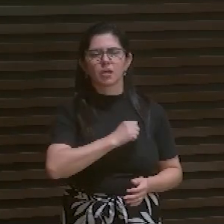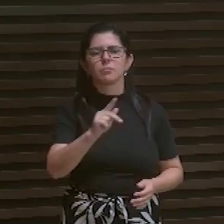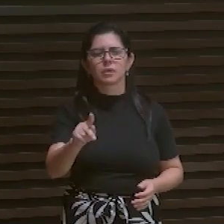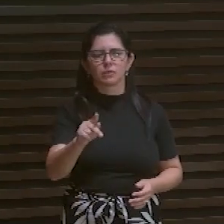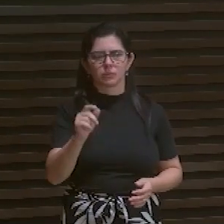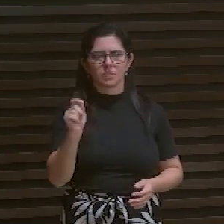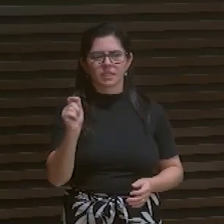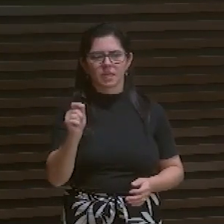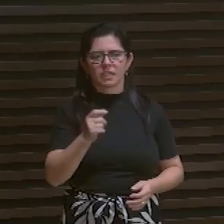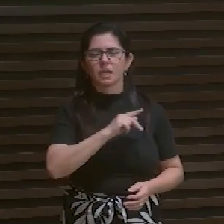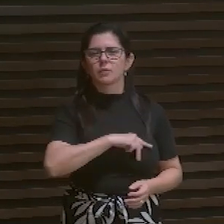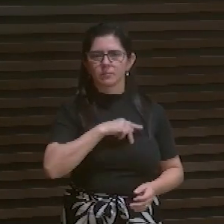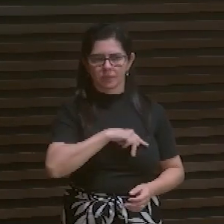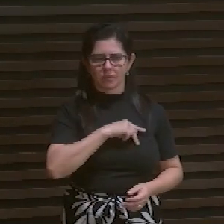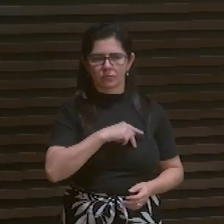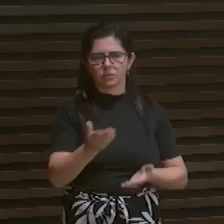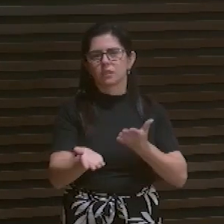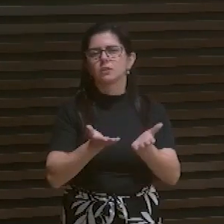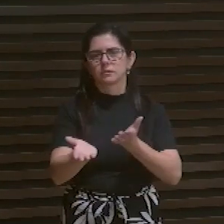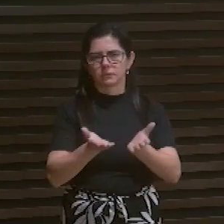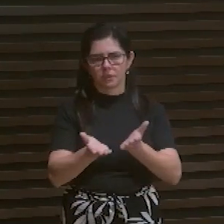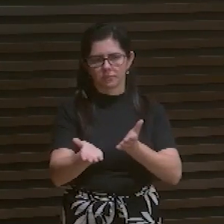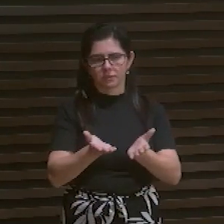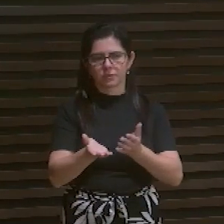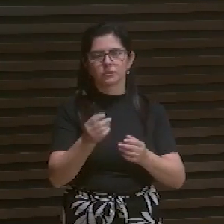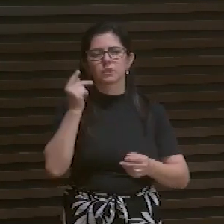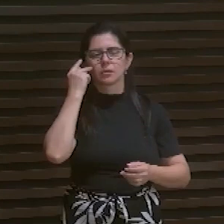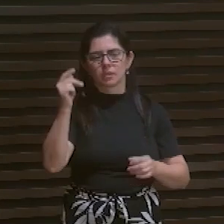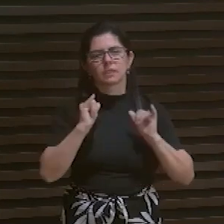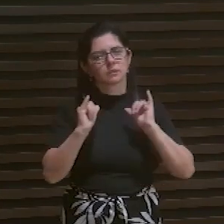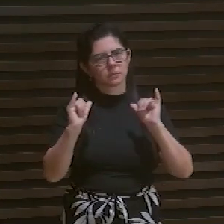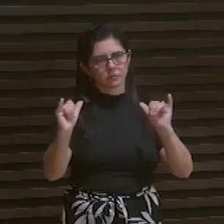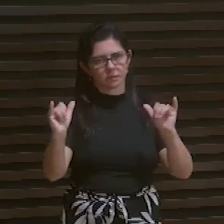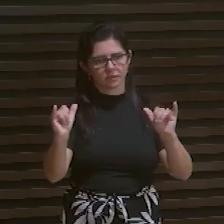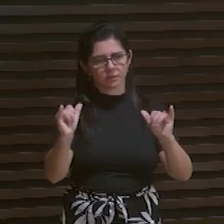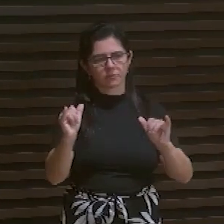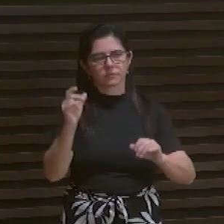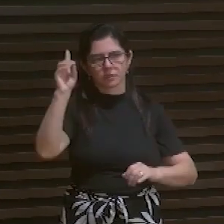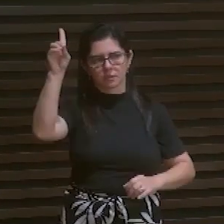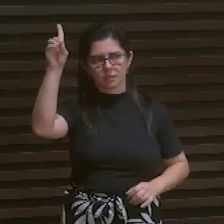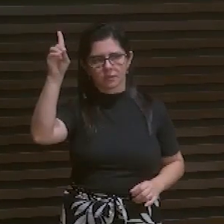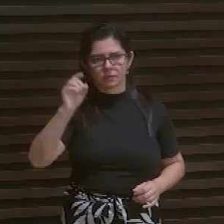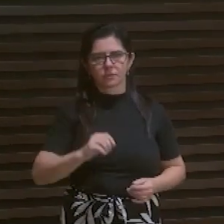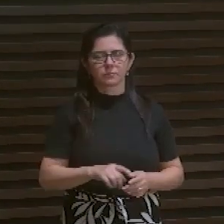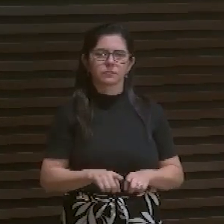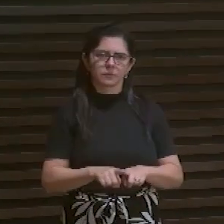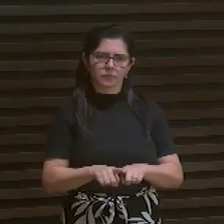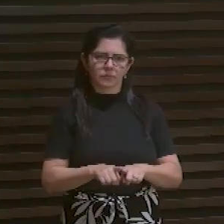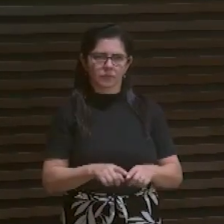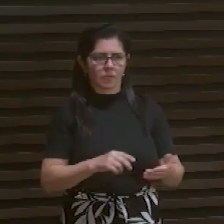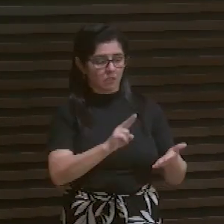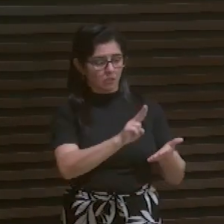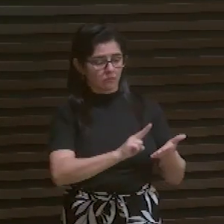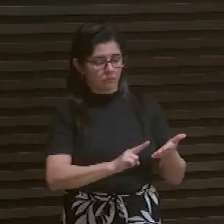Apenas servos por meio dos quais vocês vieram a crer. Meus irmãos, eu vou ler aqui no